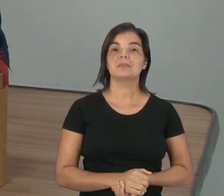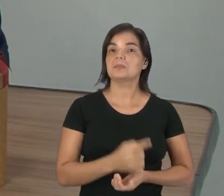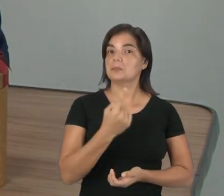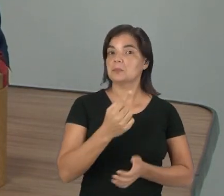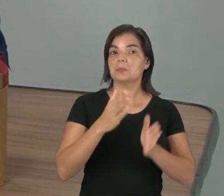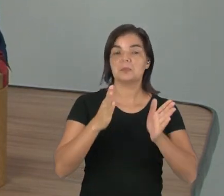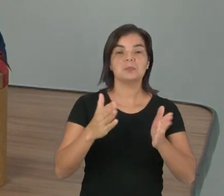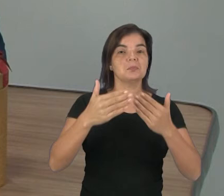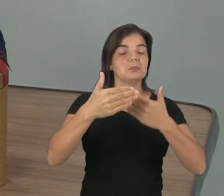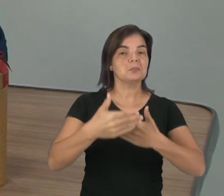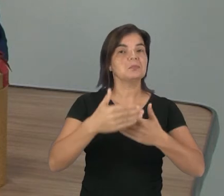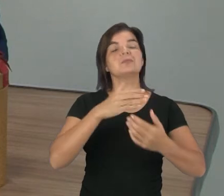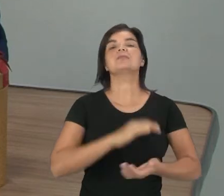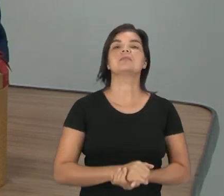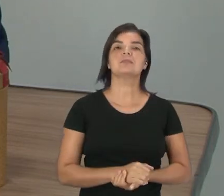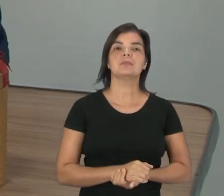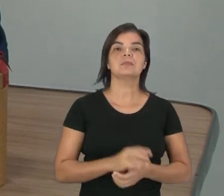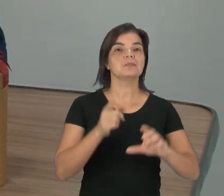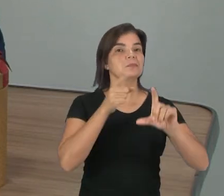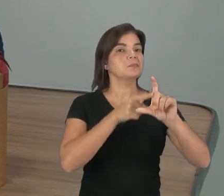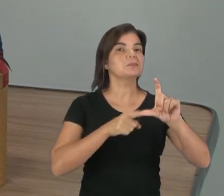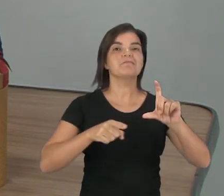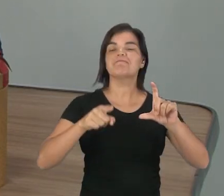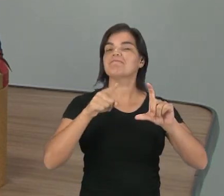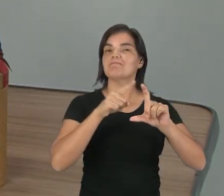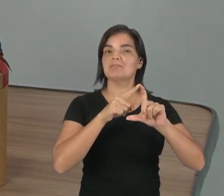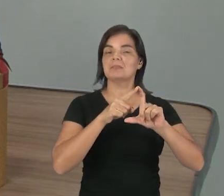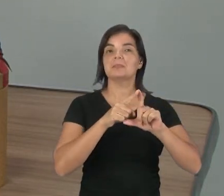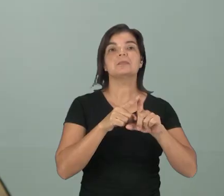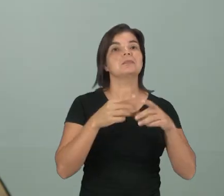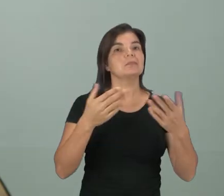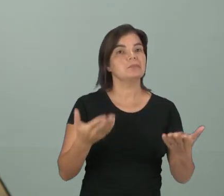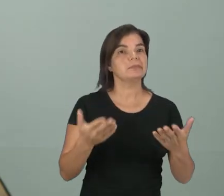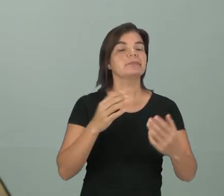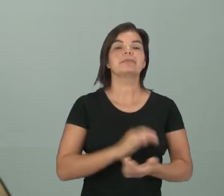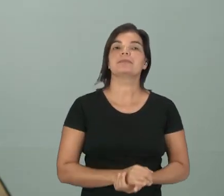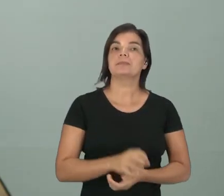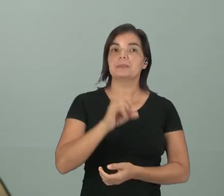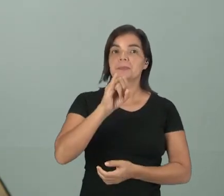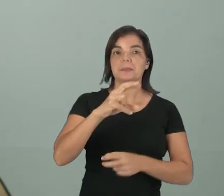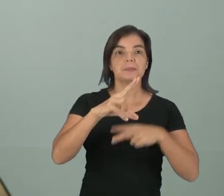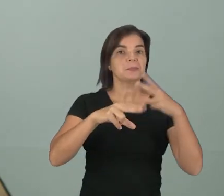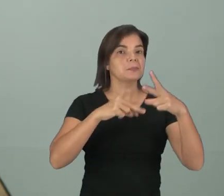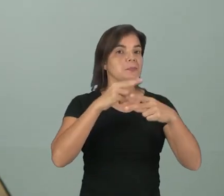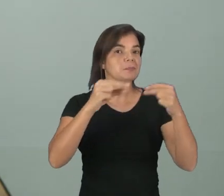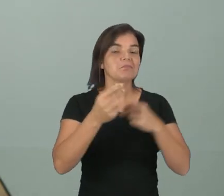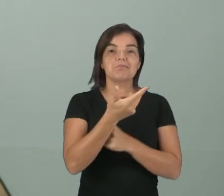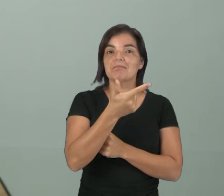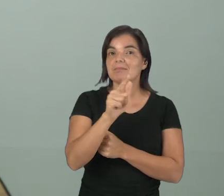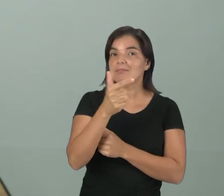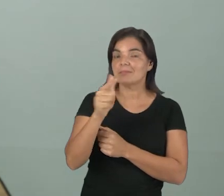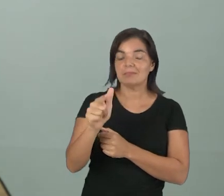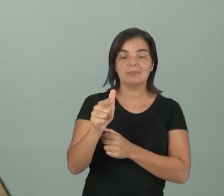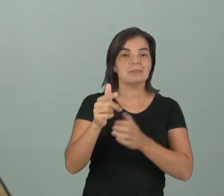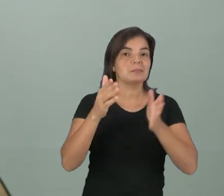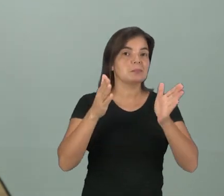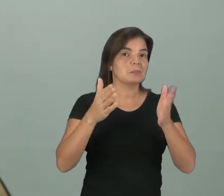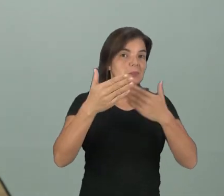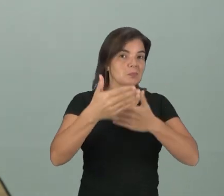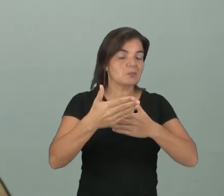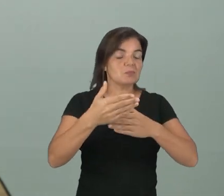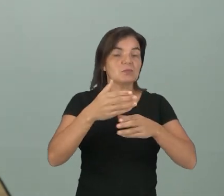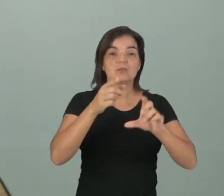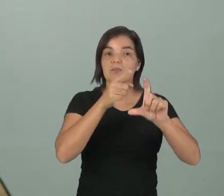em uma caixa de formato arredondado. Muito bem. Se o presente não está em uma caixa